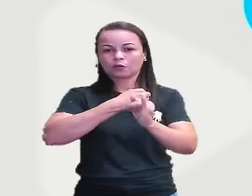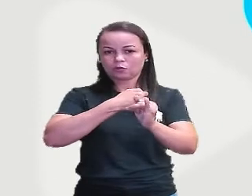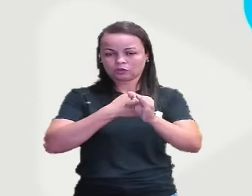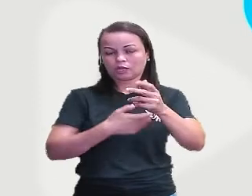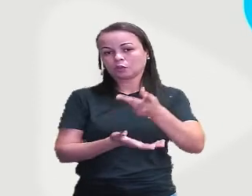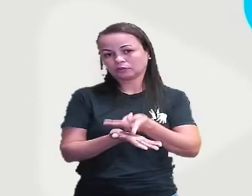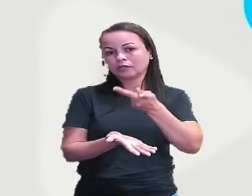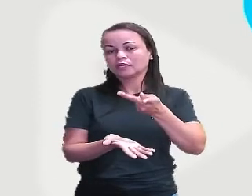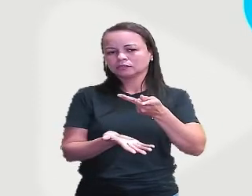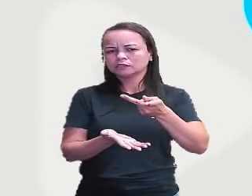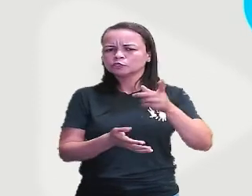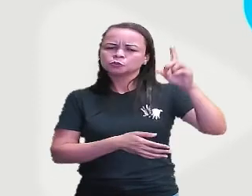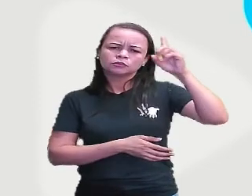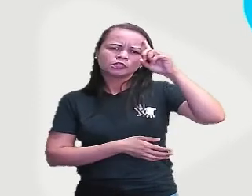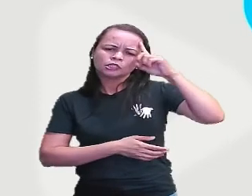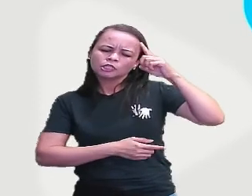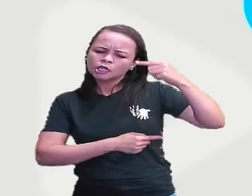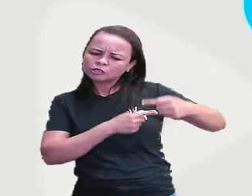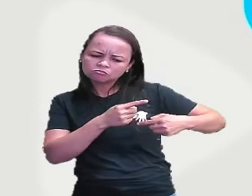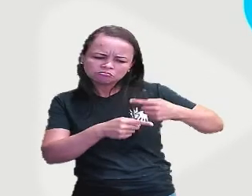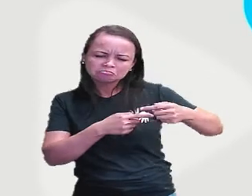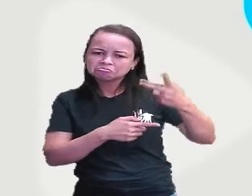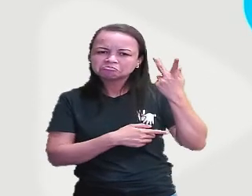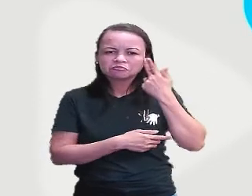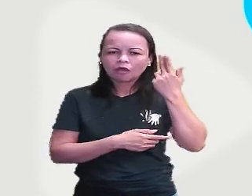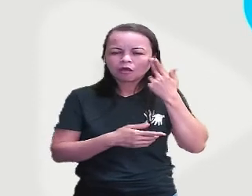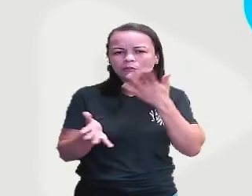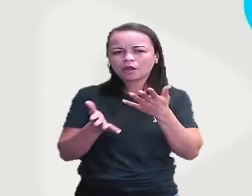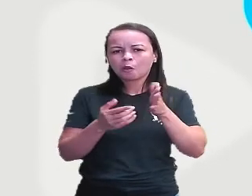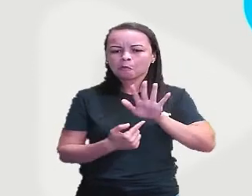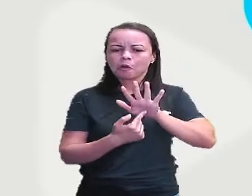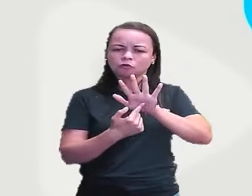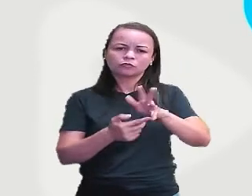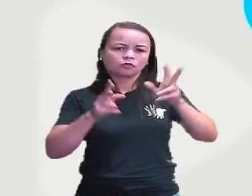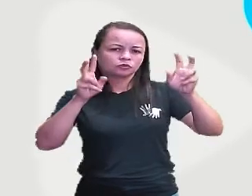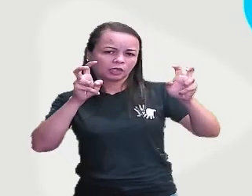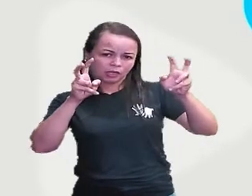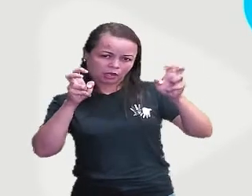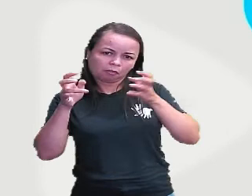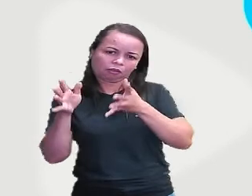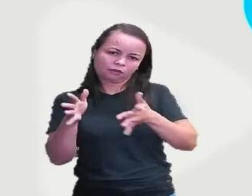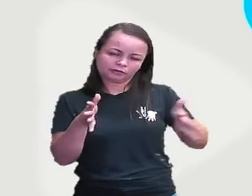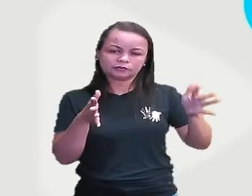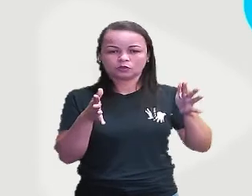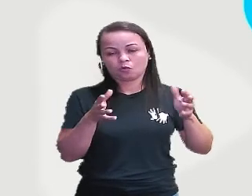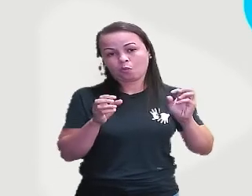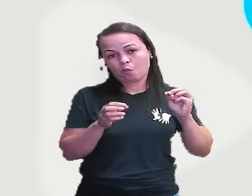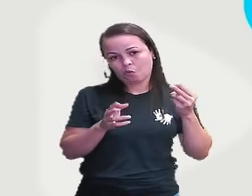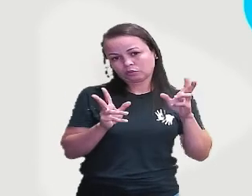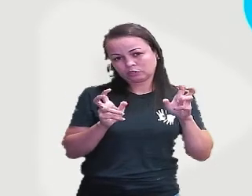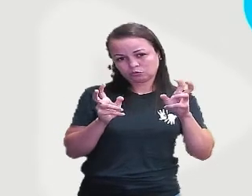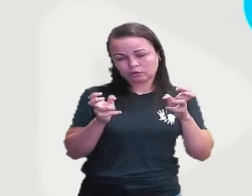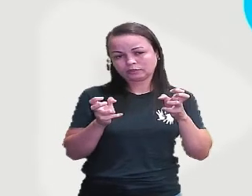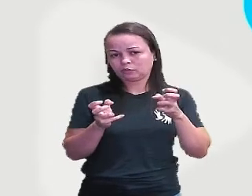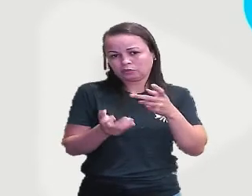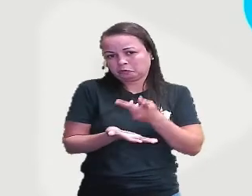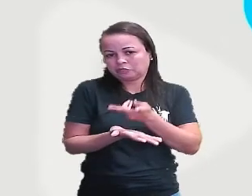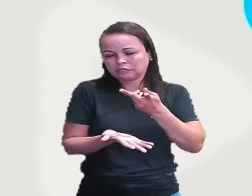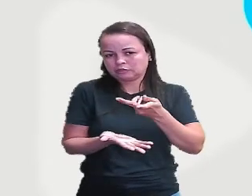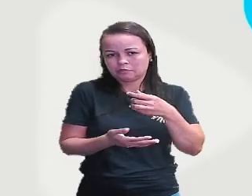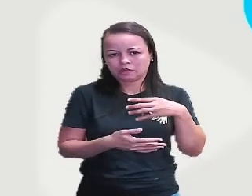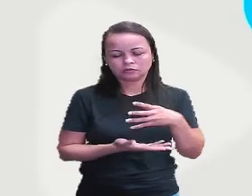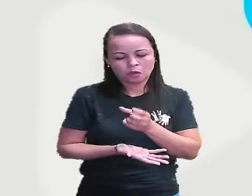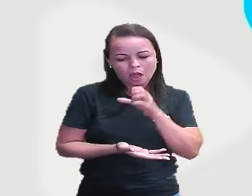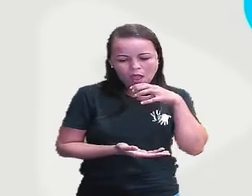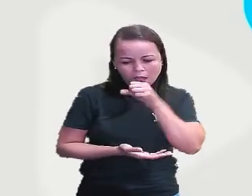na atualidade, como eu já disse, trazendo ali um tema corriqueiro. ou uma situação inusitada também. Então